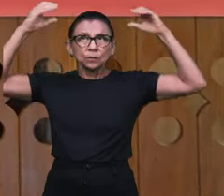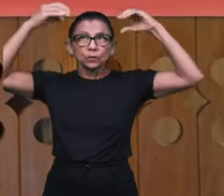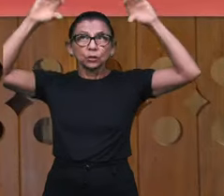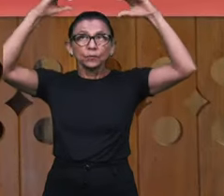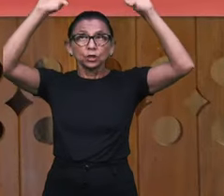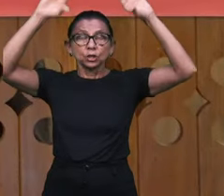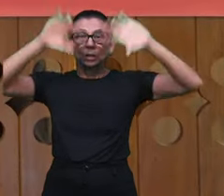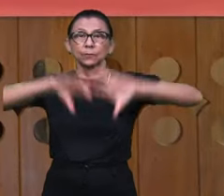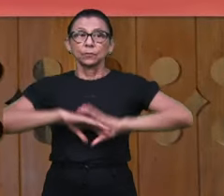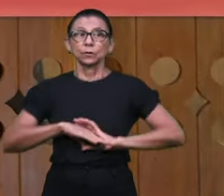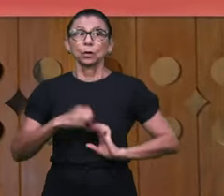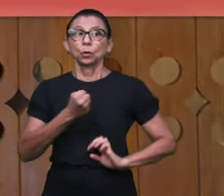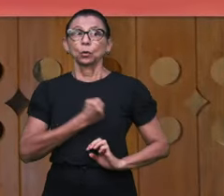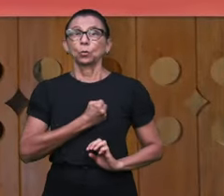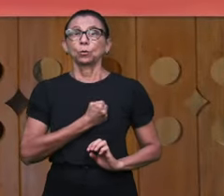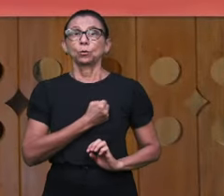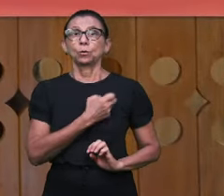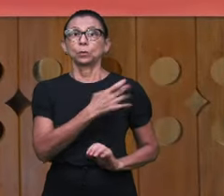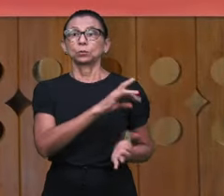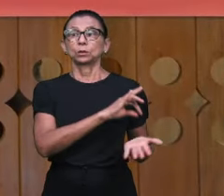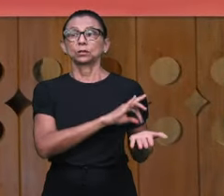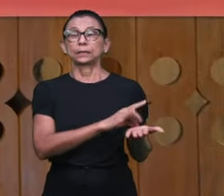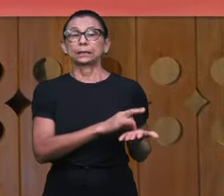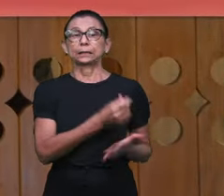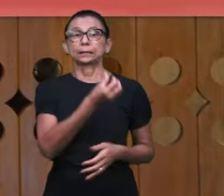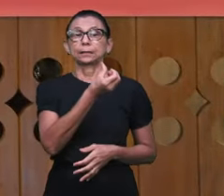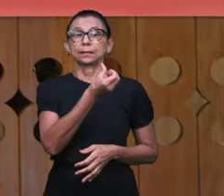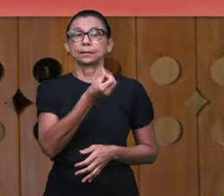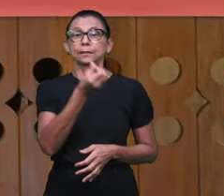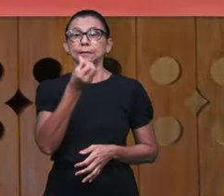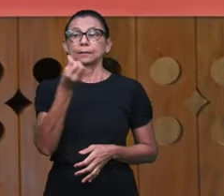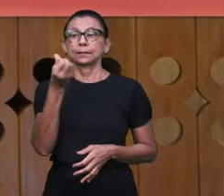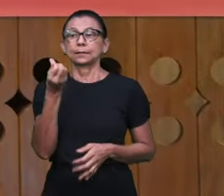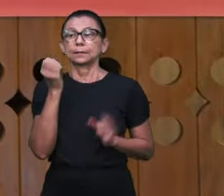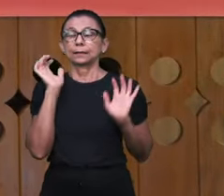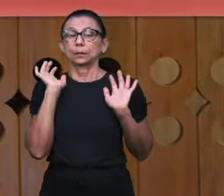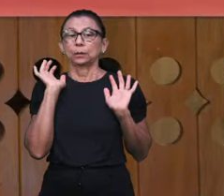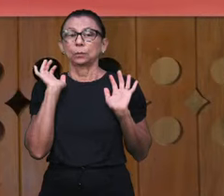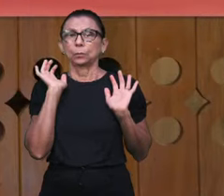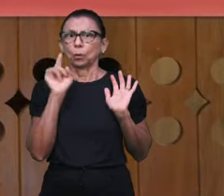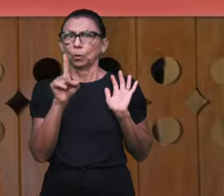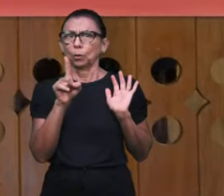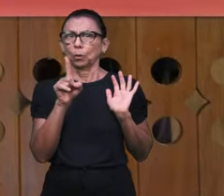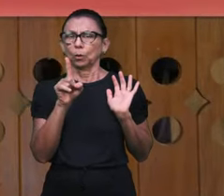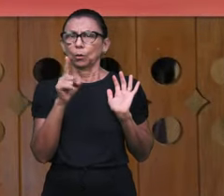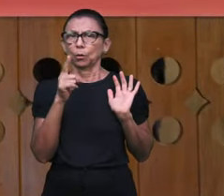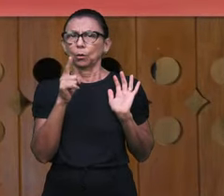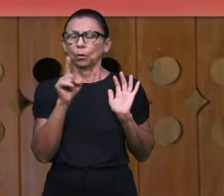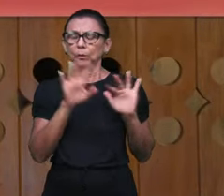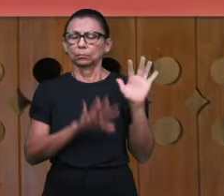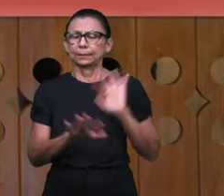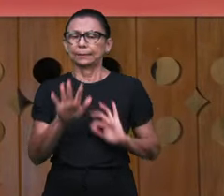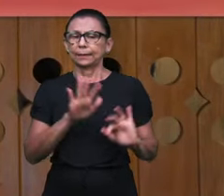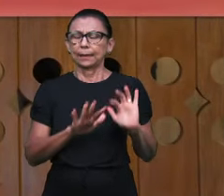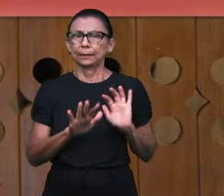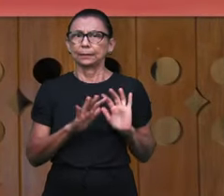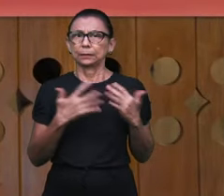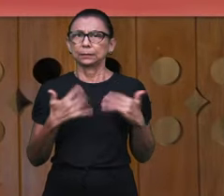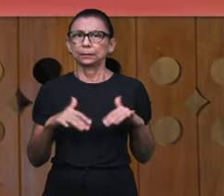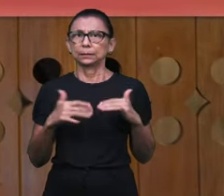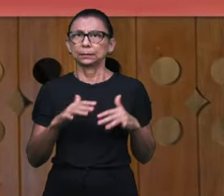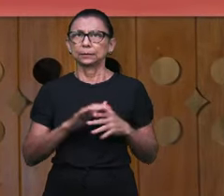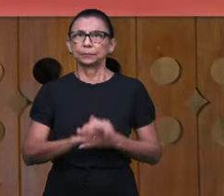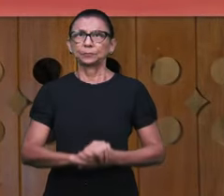É, então, você cuidado que eles vão botar o número 666 em você. Não precisa botar número, coisa nenhuma. Quem está no lado da besta já